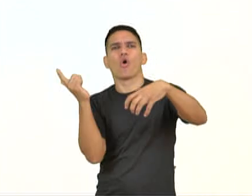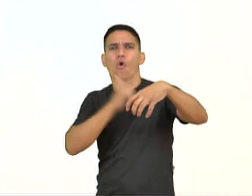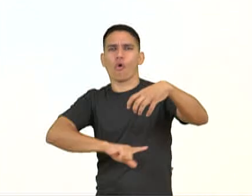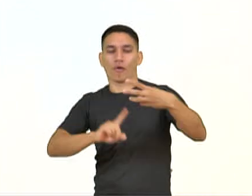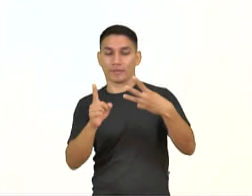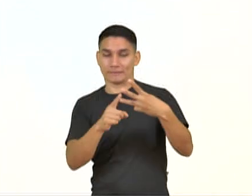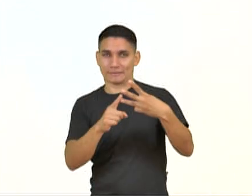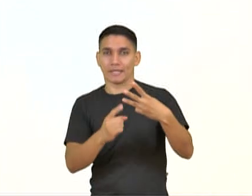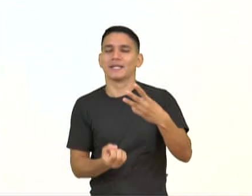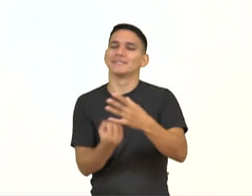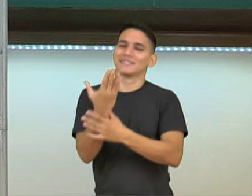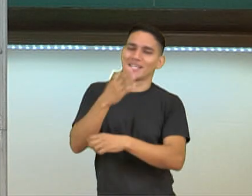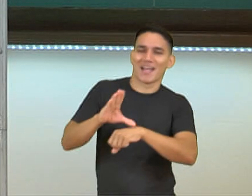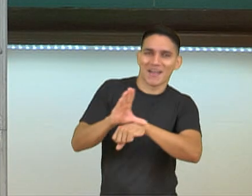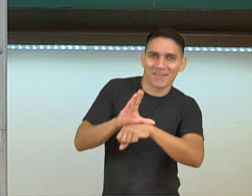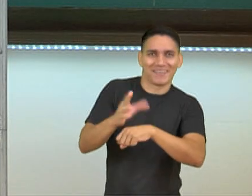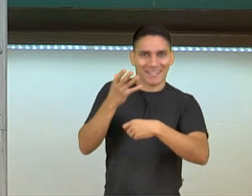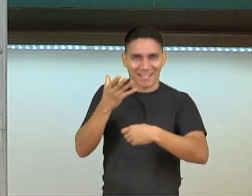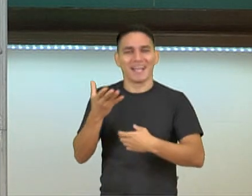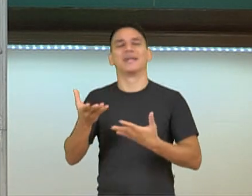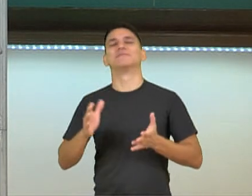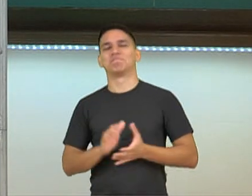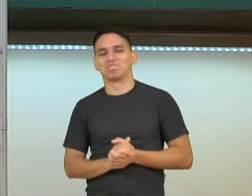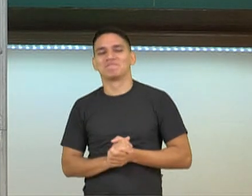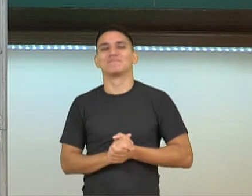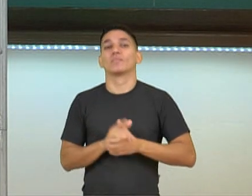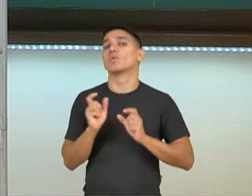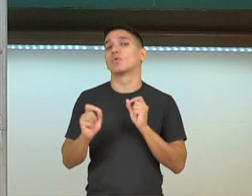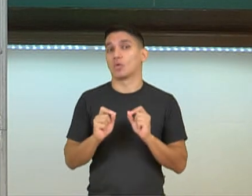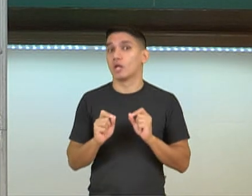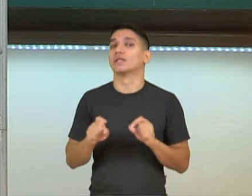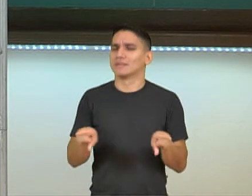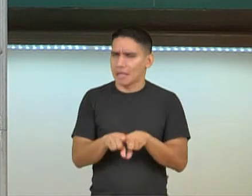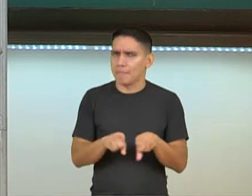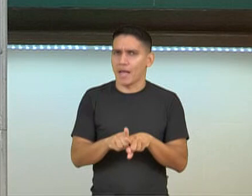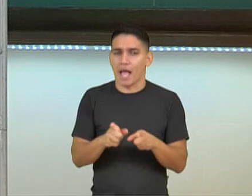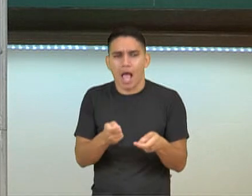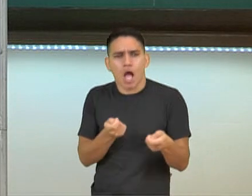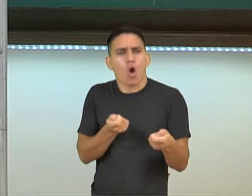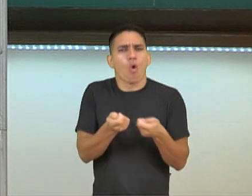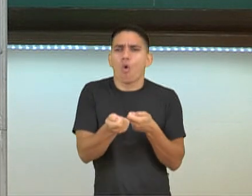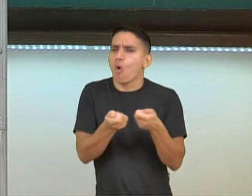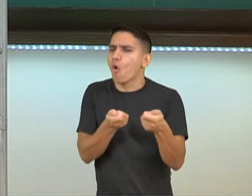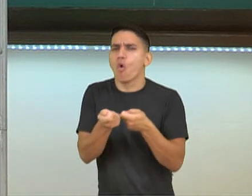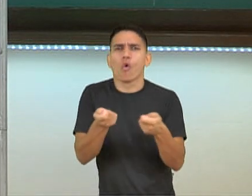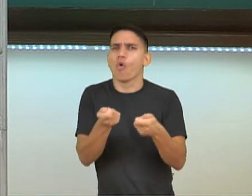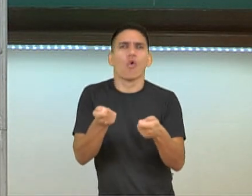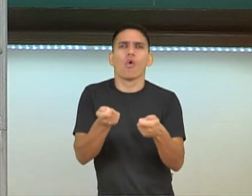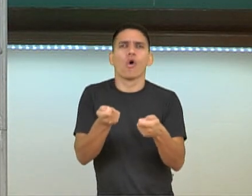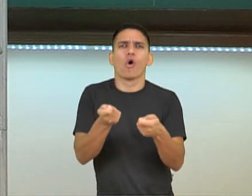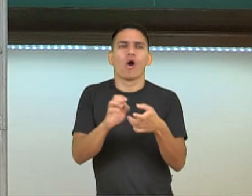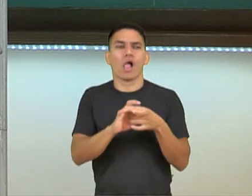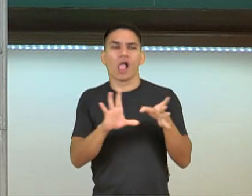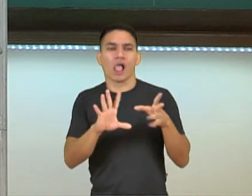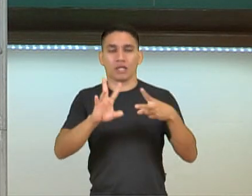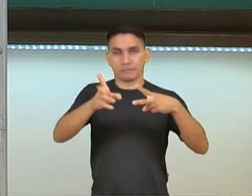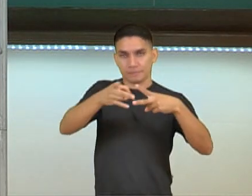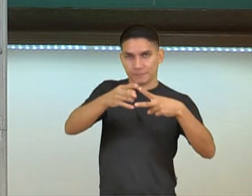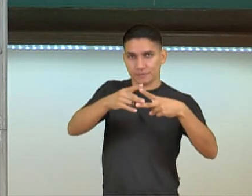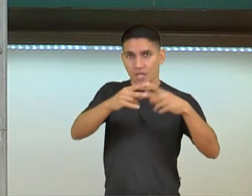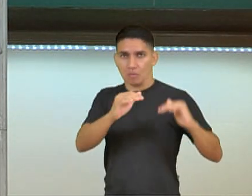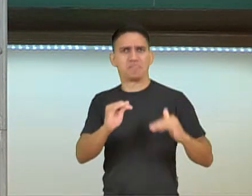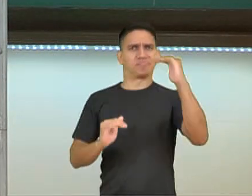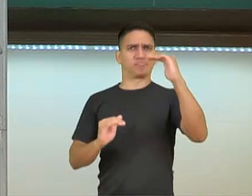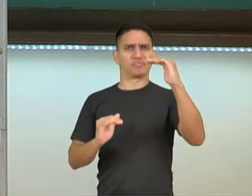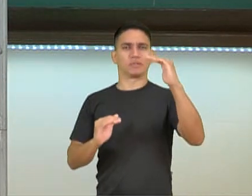sua Constituição que eles tanto desejavam. E limitar o poder do primeiro estado e do segundo estado. Por